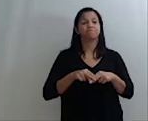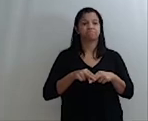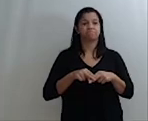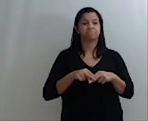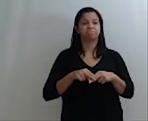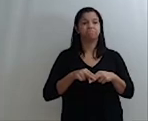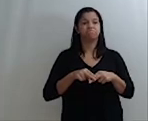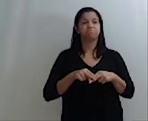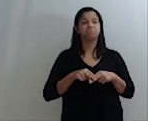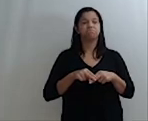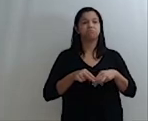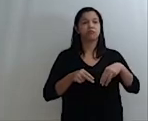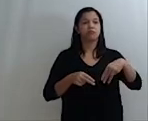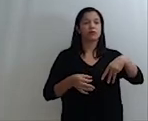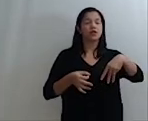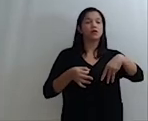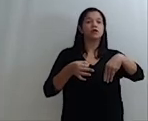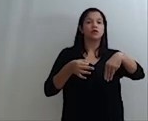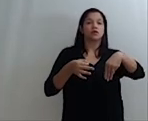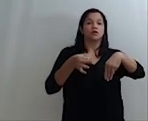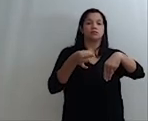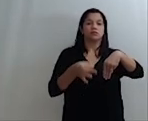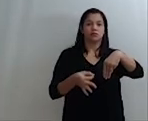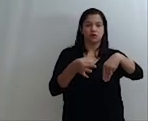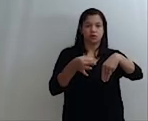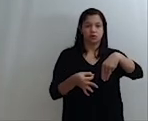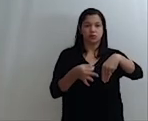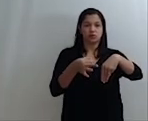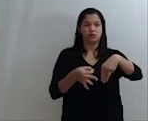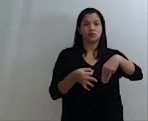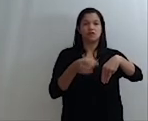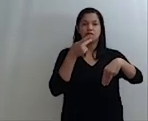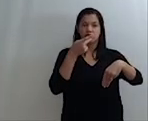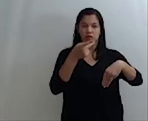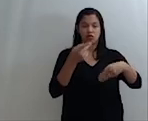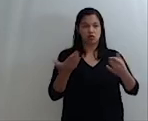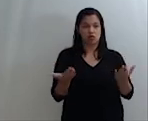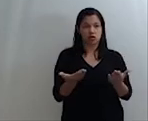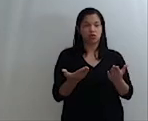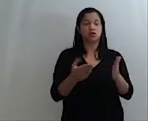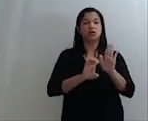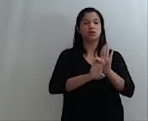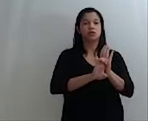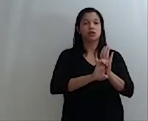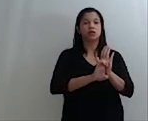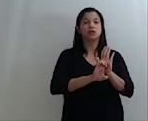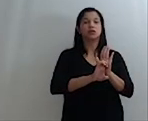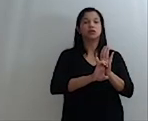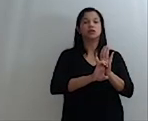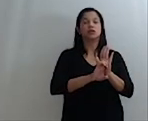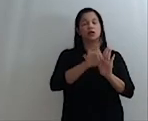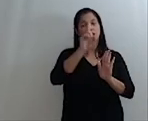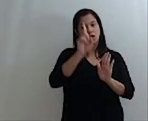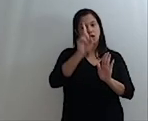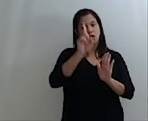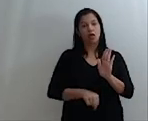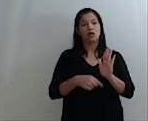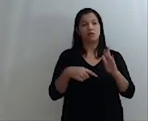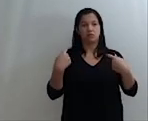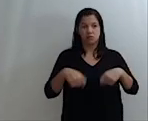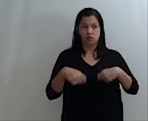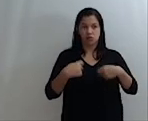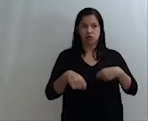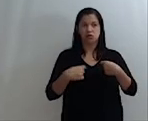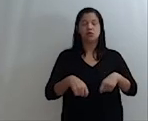eh eu digo aqui na na ementa que esse procedimento deve observar o artigo